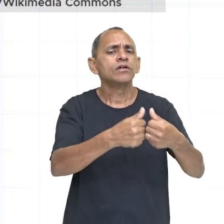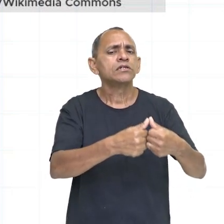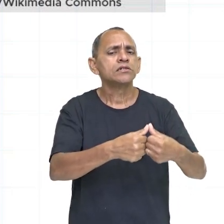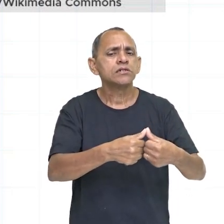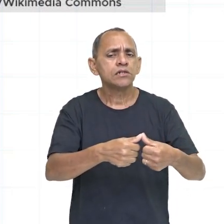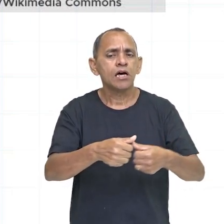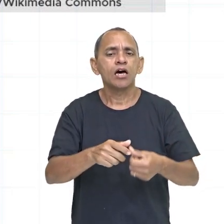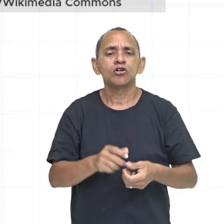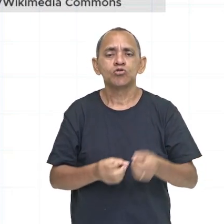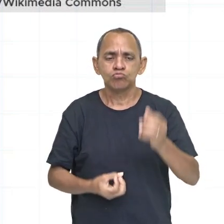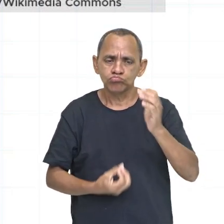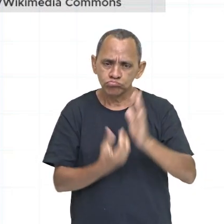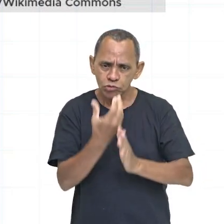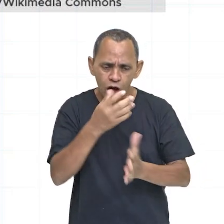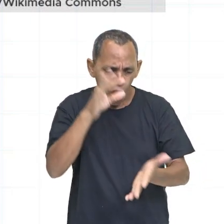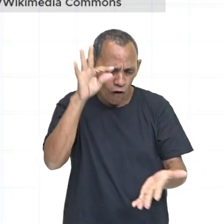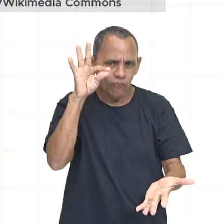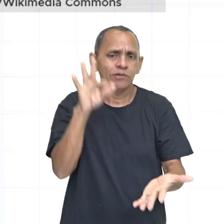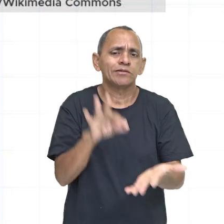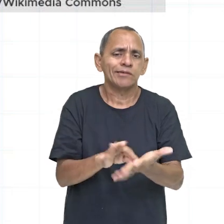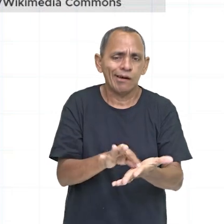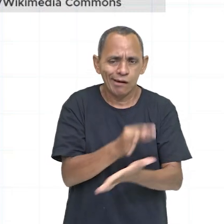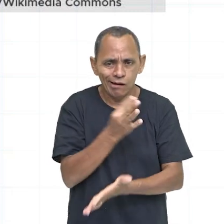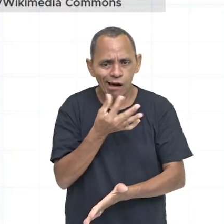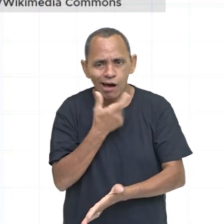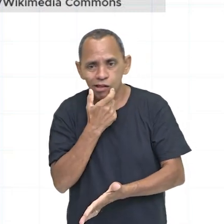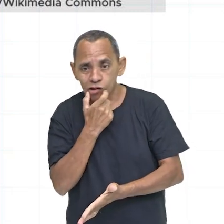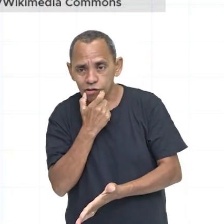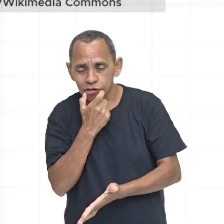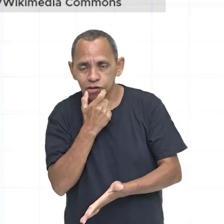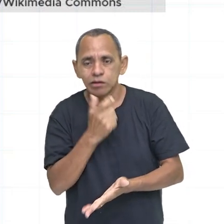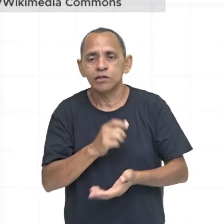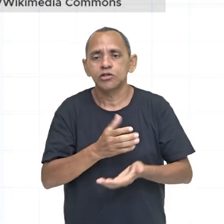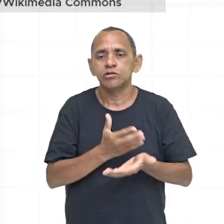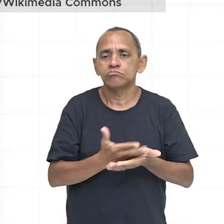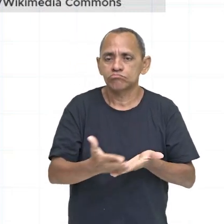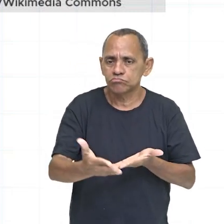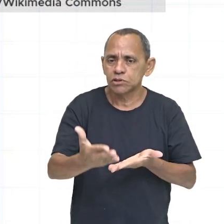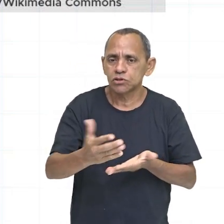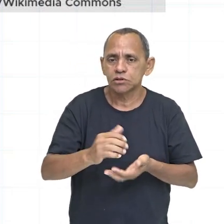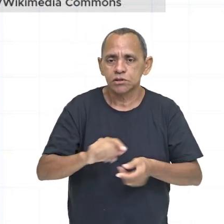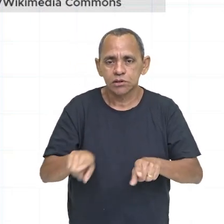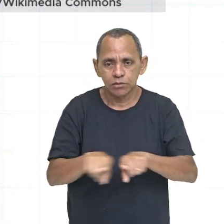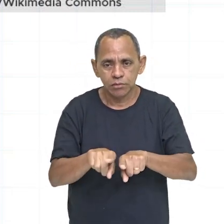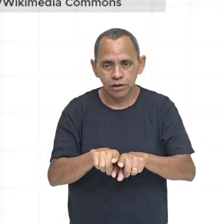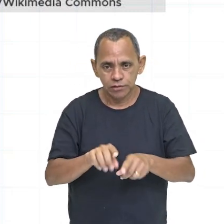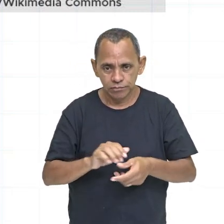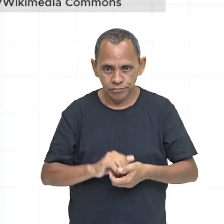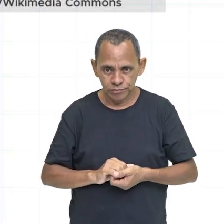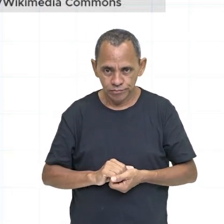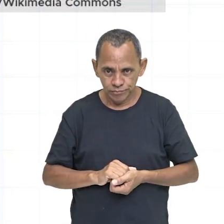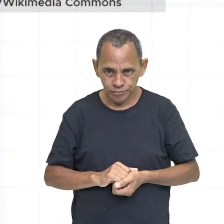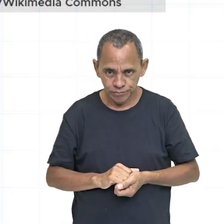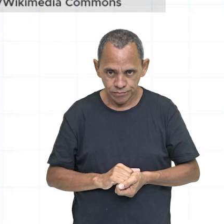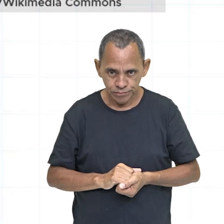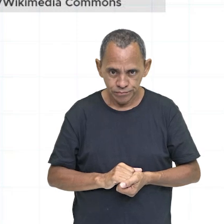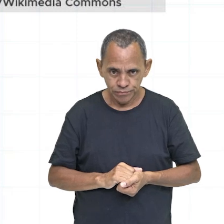como a língua oficial, official language. Ok?